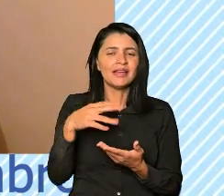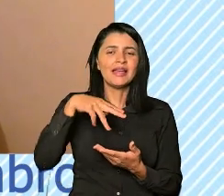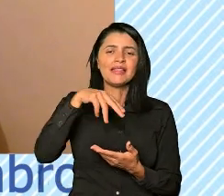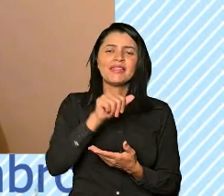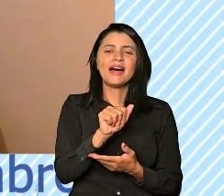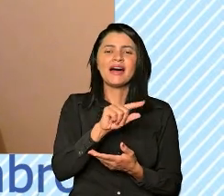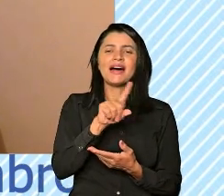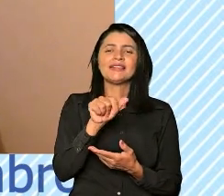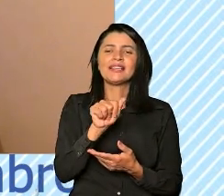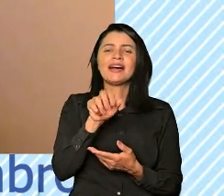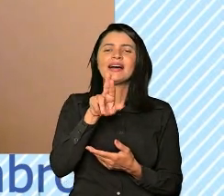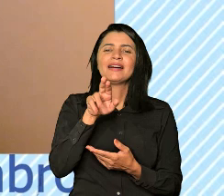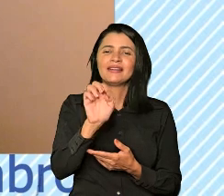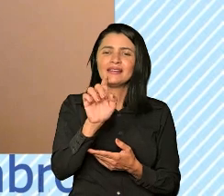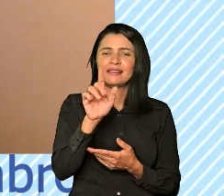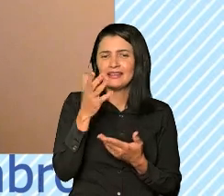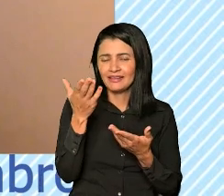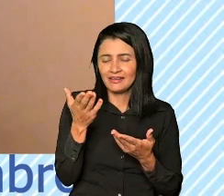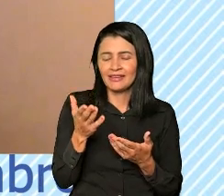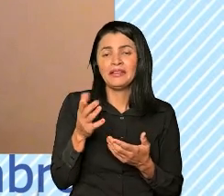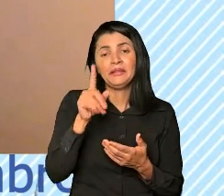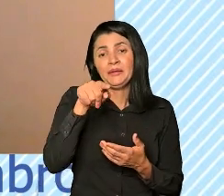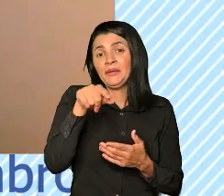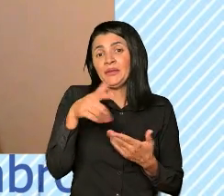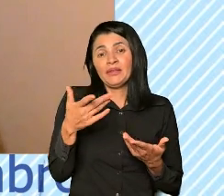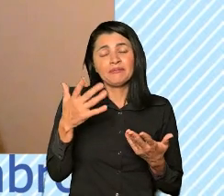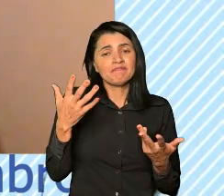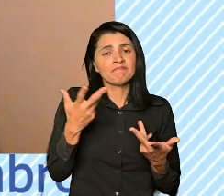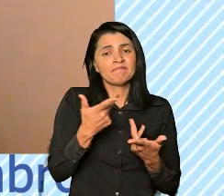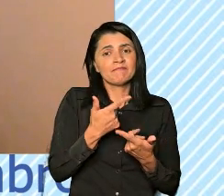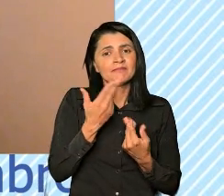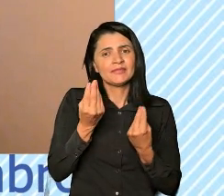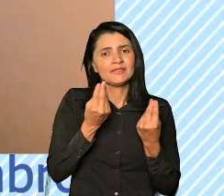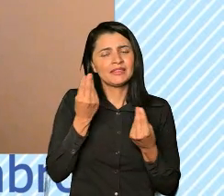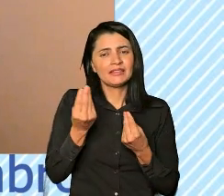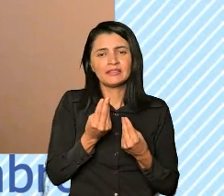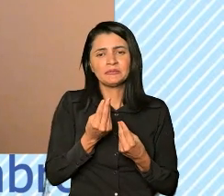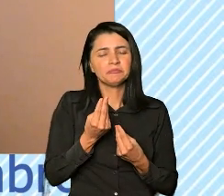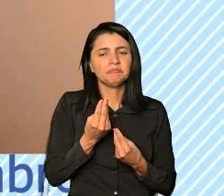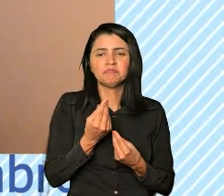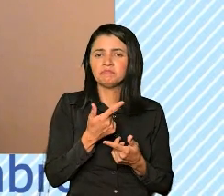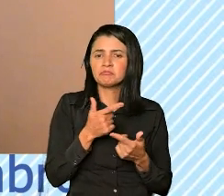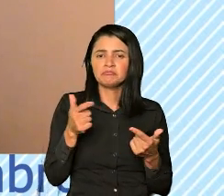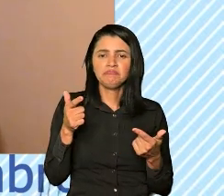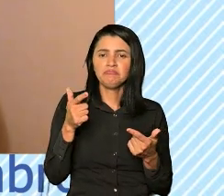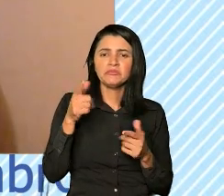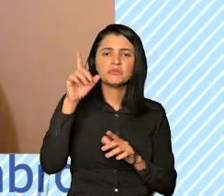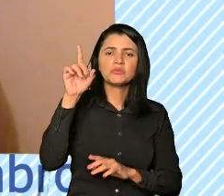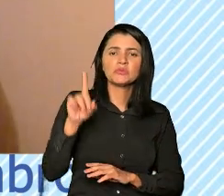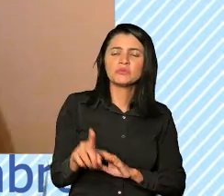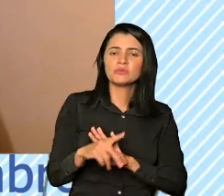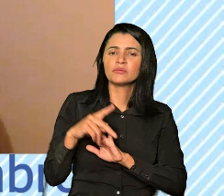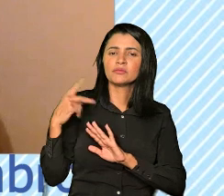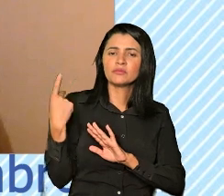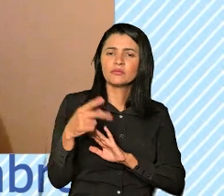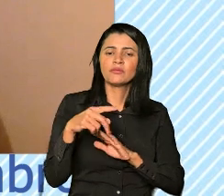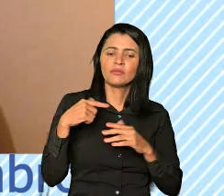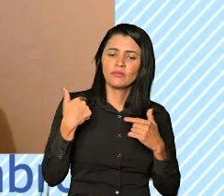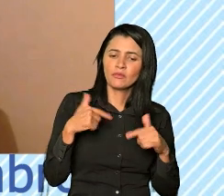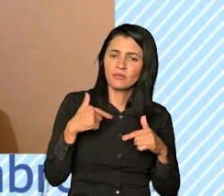E o trabalho de confecção, é incrível isso, né? Nem uma diretoria que seria de um